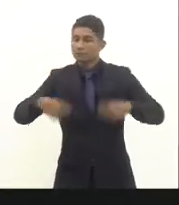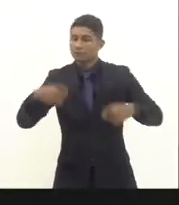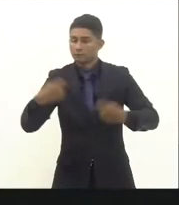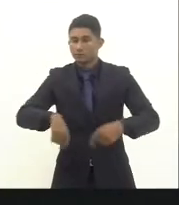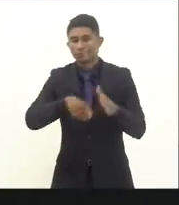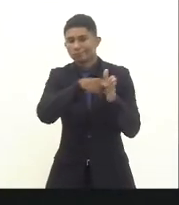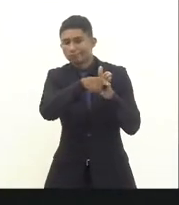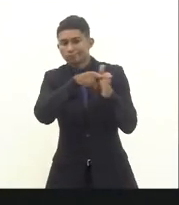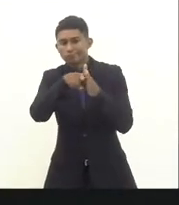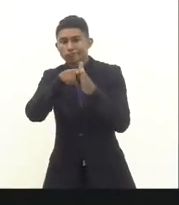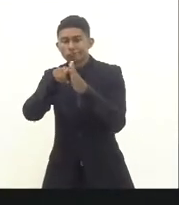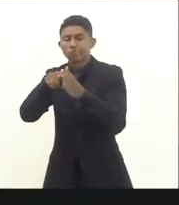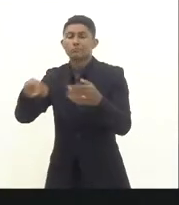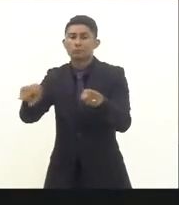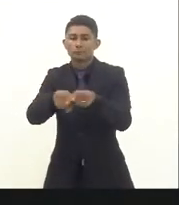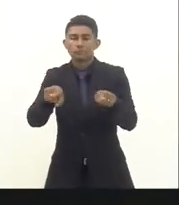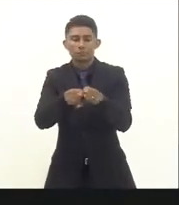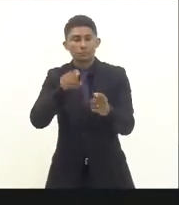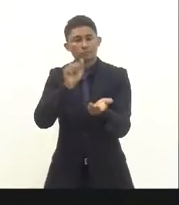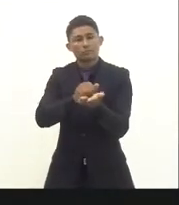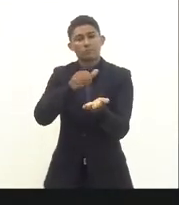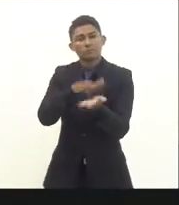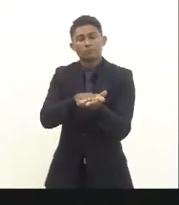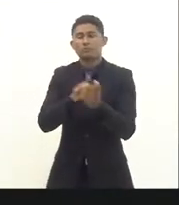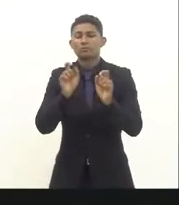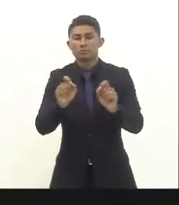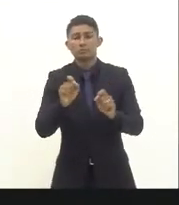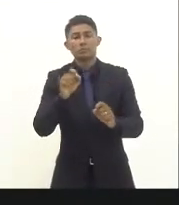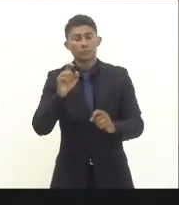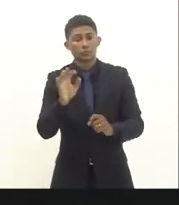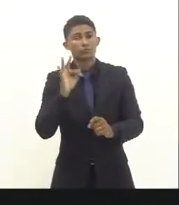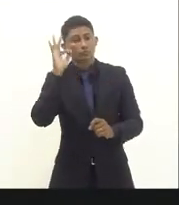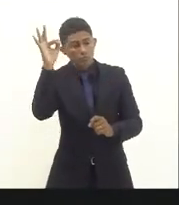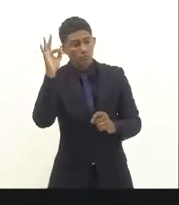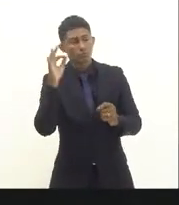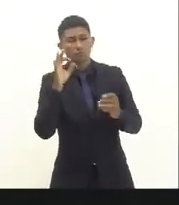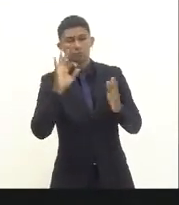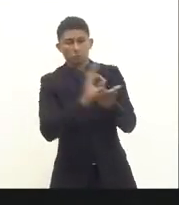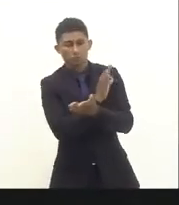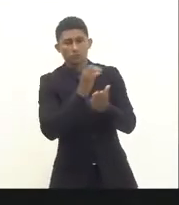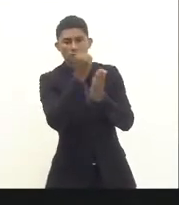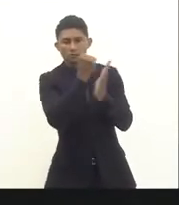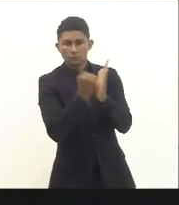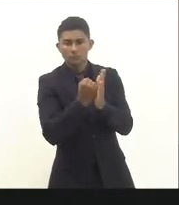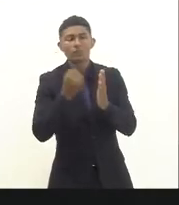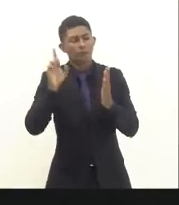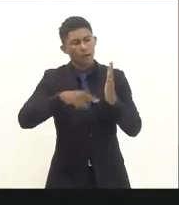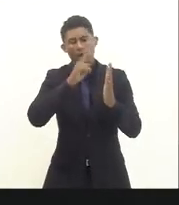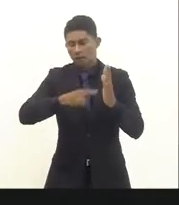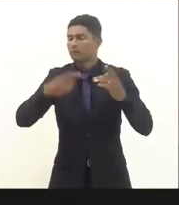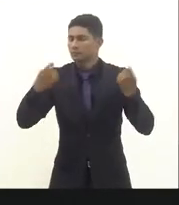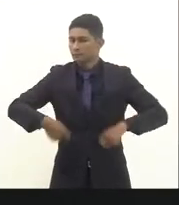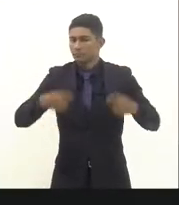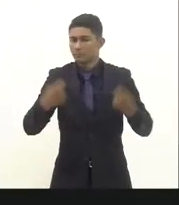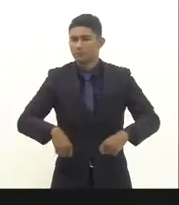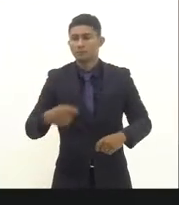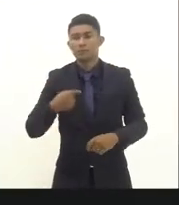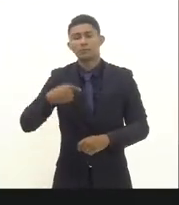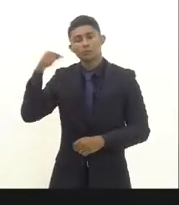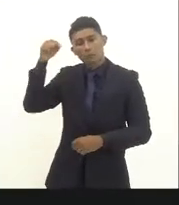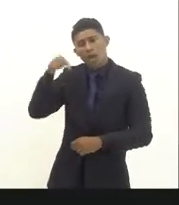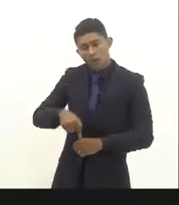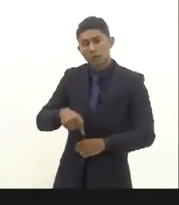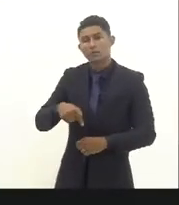e até cancelar os futuro as futuras concessões que paga essa empresa então oi gente estou aqui à disposição